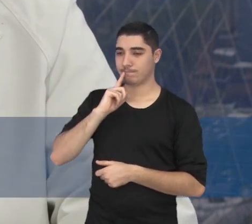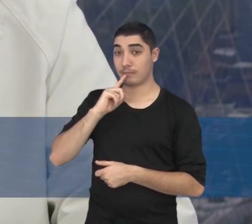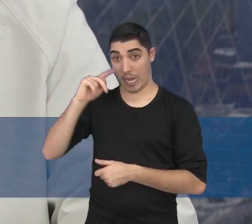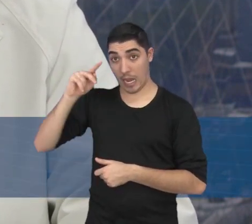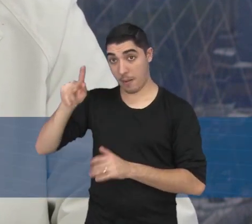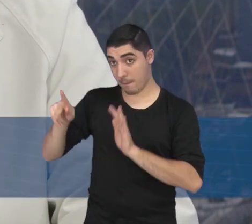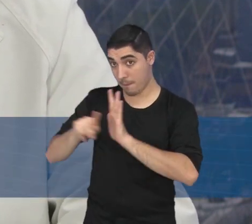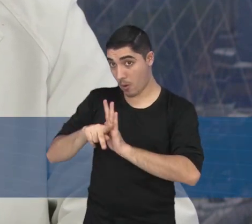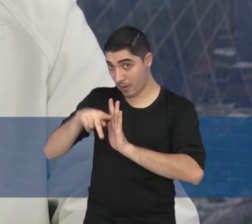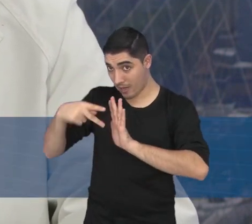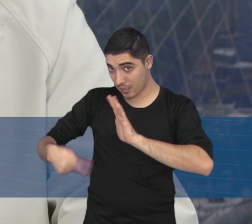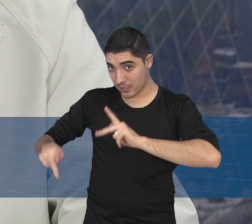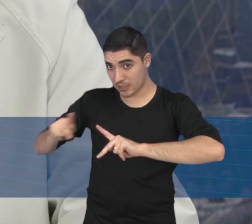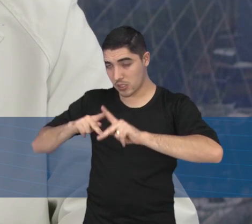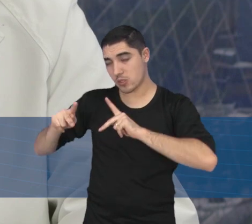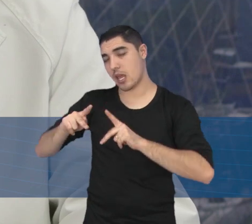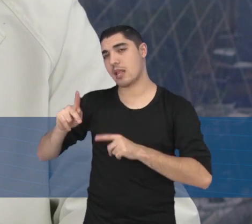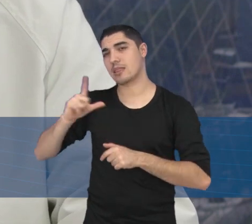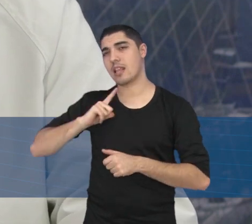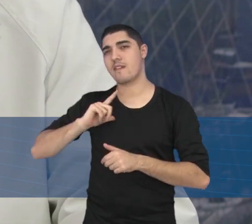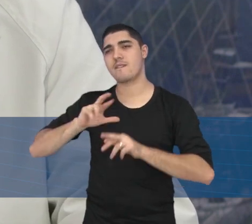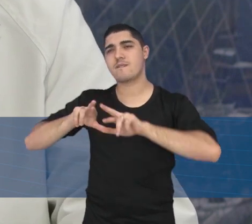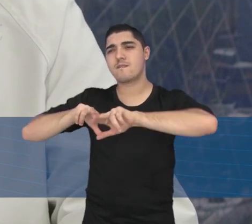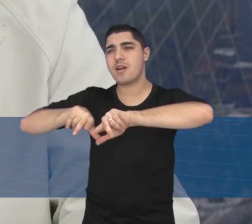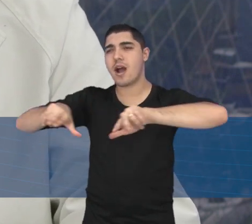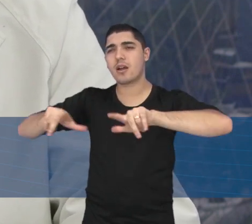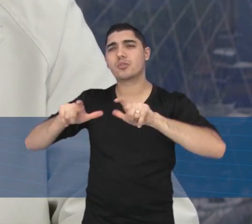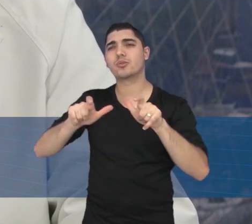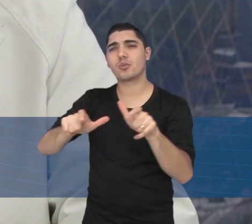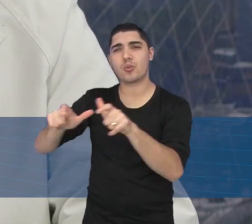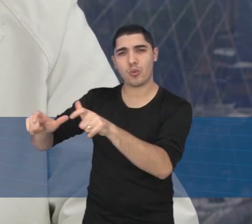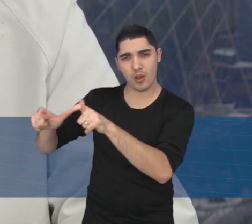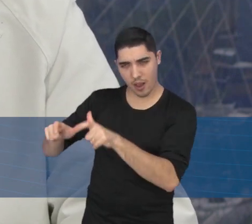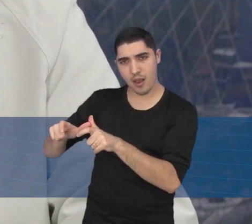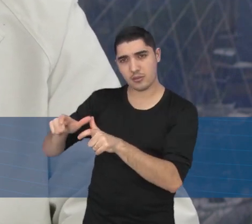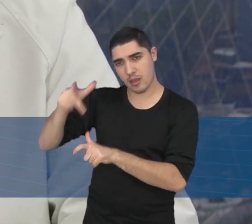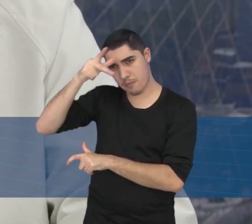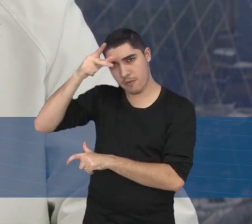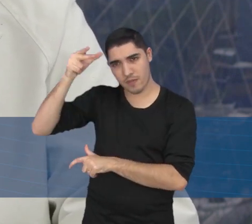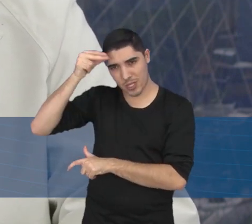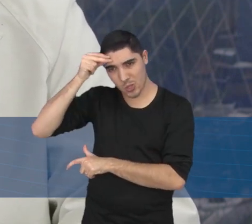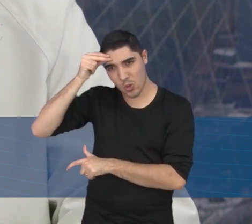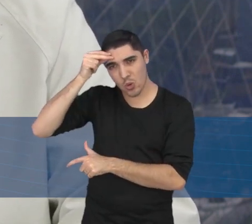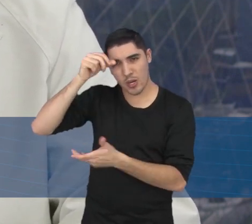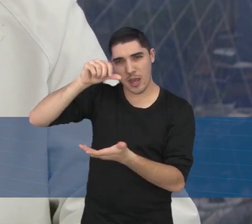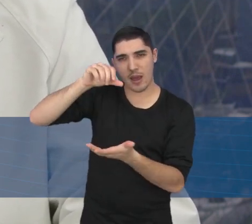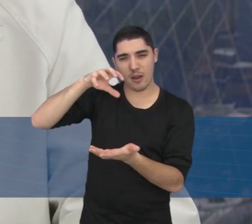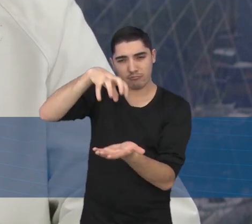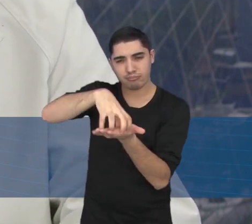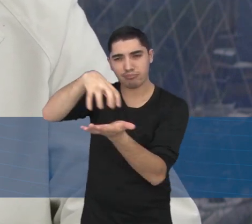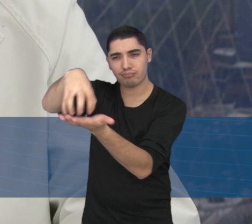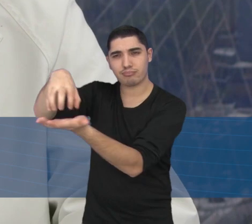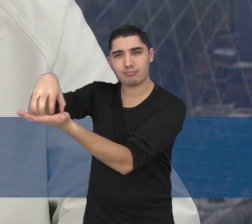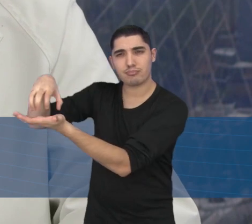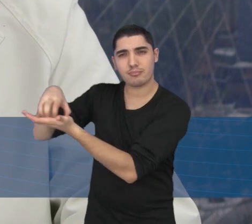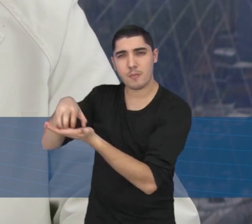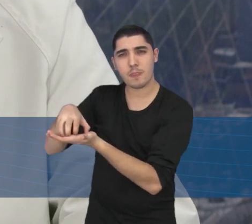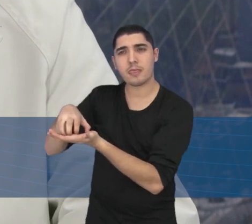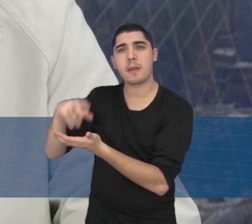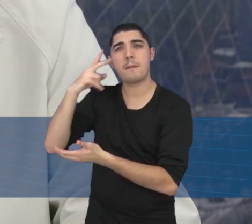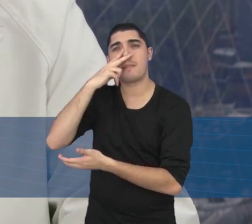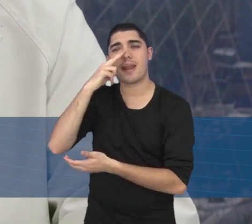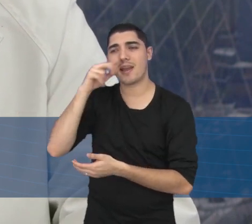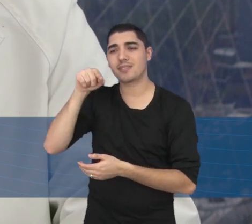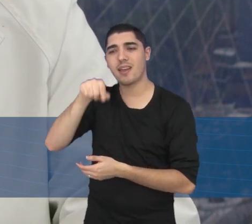que vários pontos próprios públicos da prefeitura não estava exatamente alinhado com a